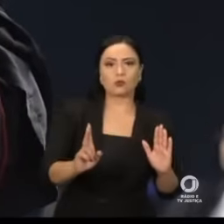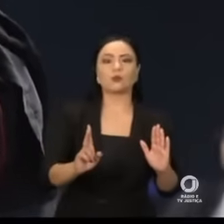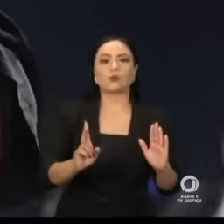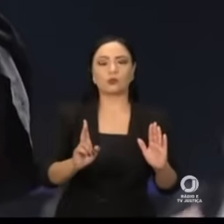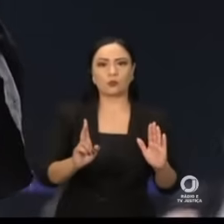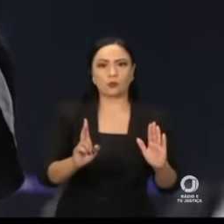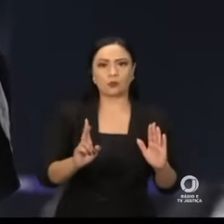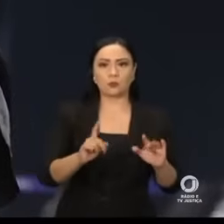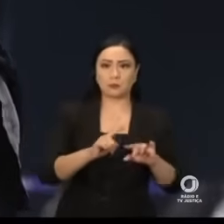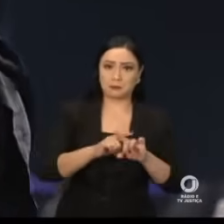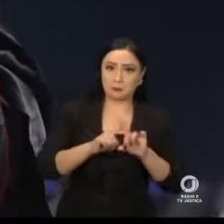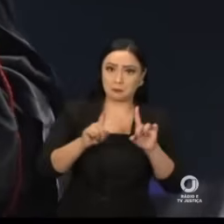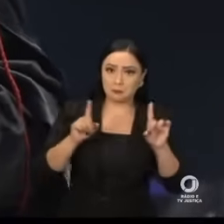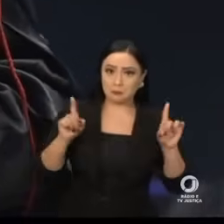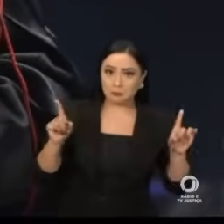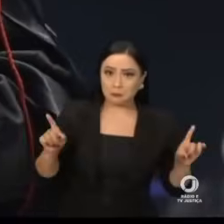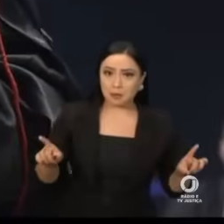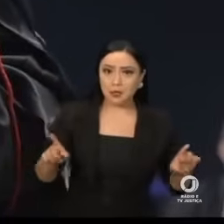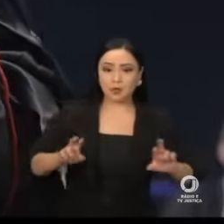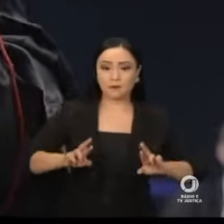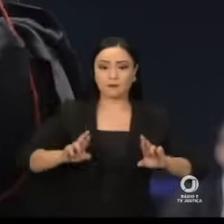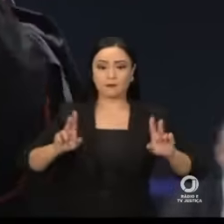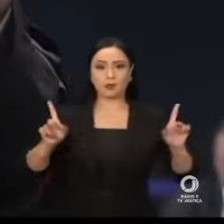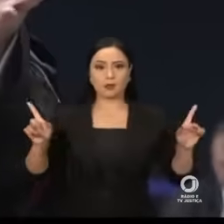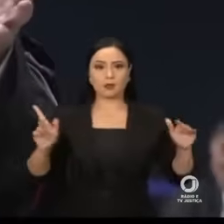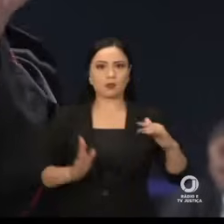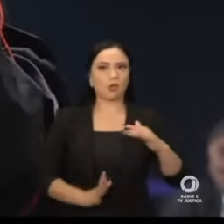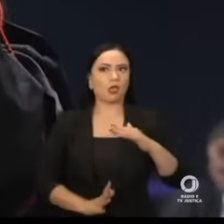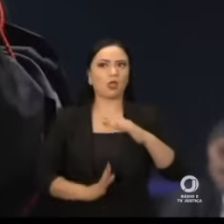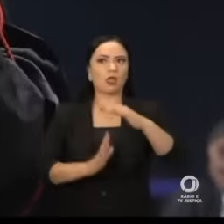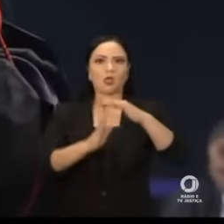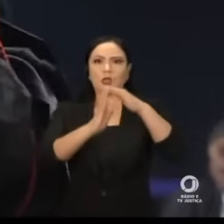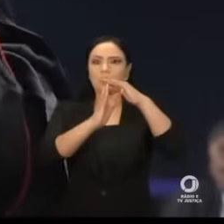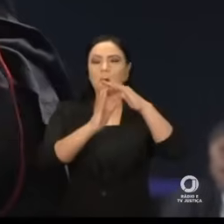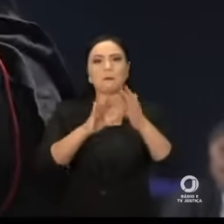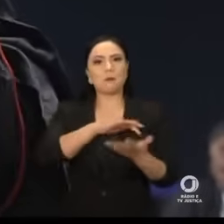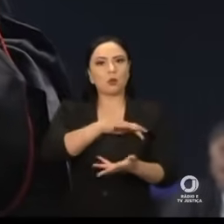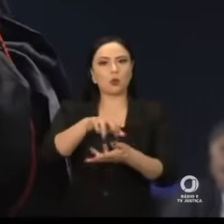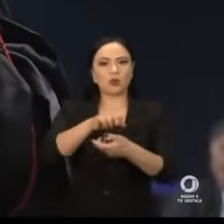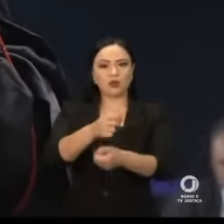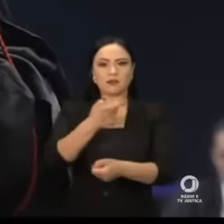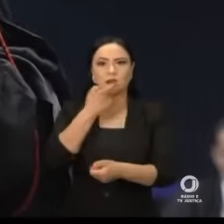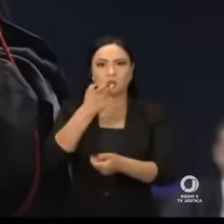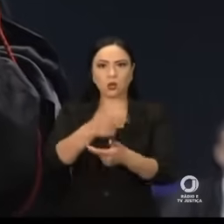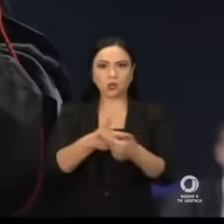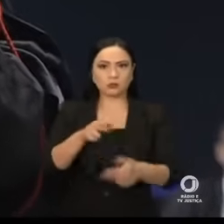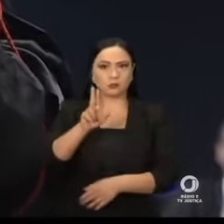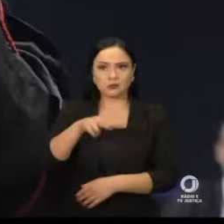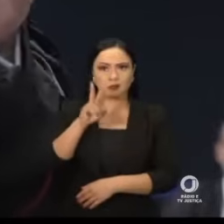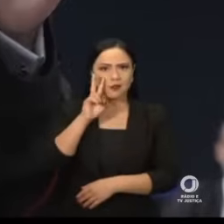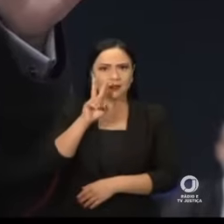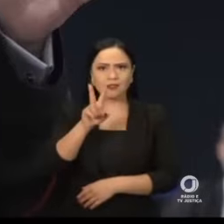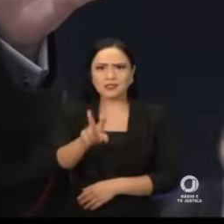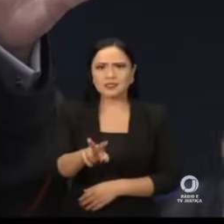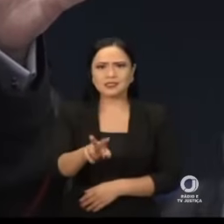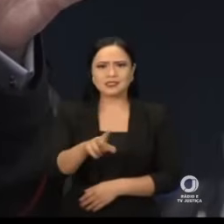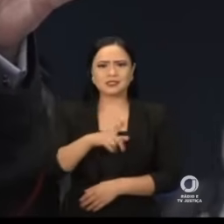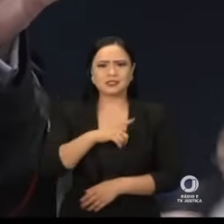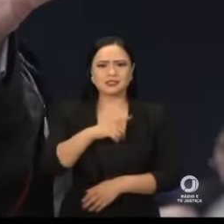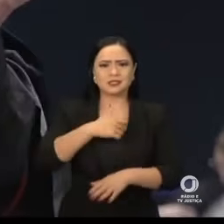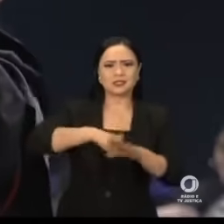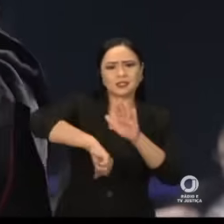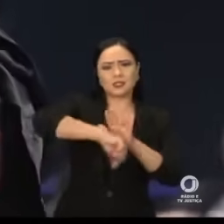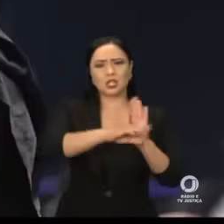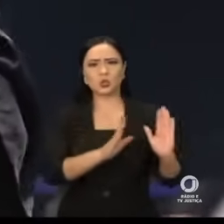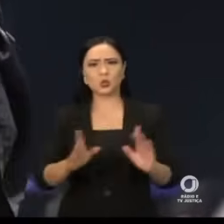Na verdade, é uma distensão que bate o recorde mundial, porque, na verdade, nós estamos falando de algo que nunca foi visto, de um iter criminis que dura mais